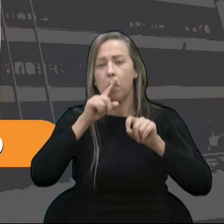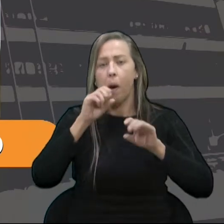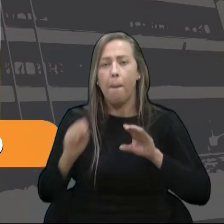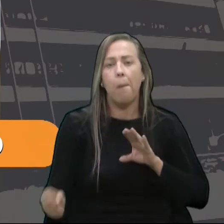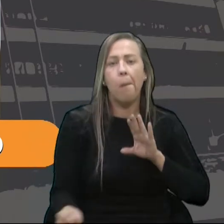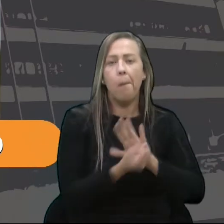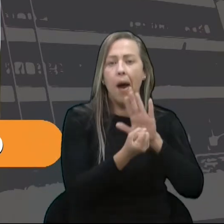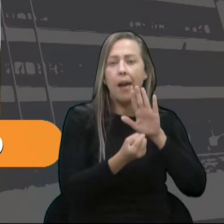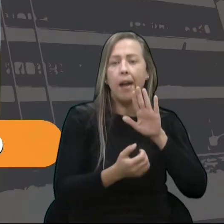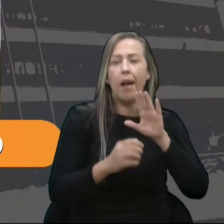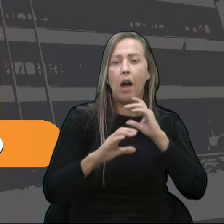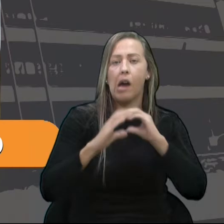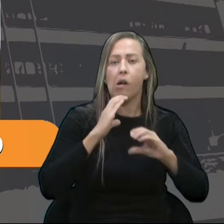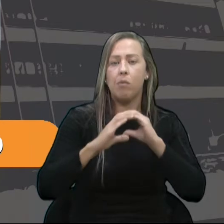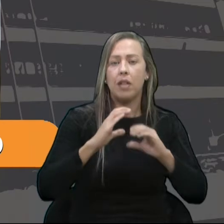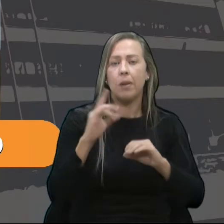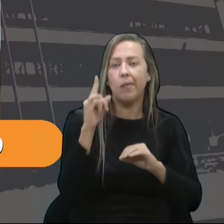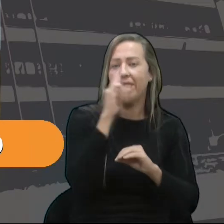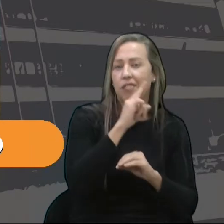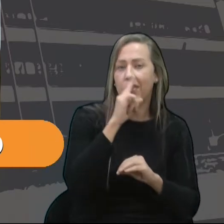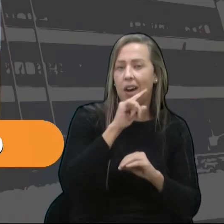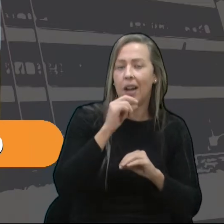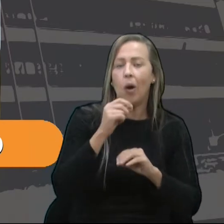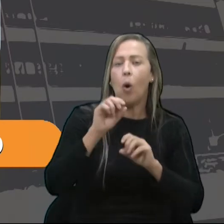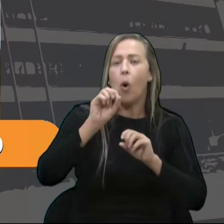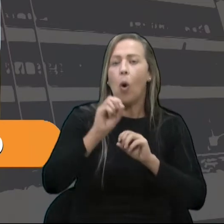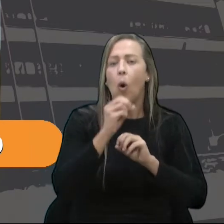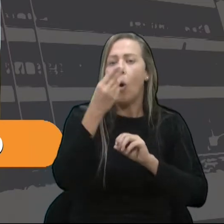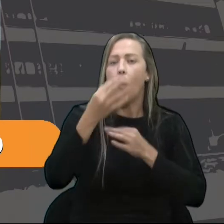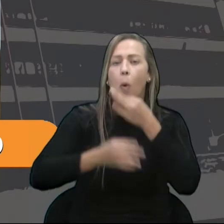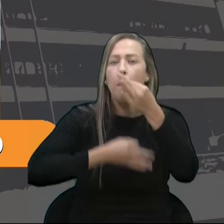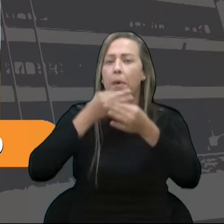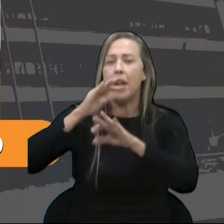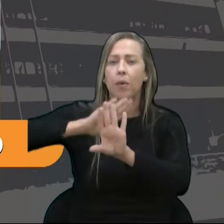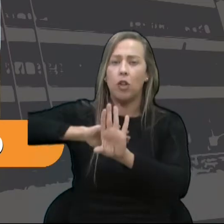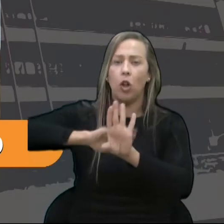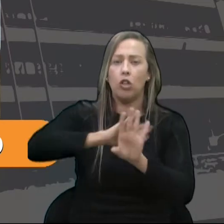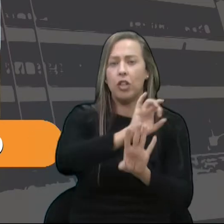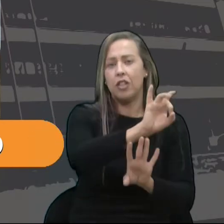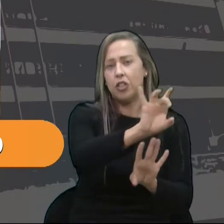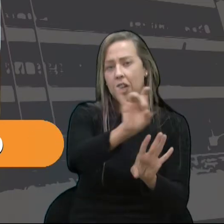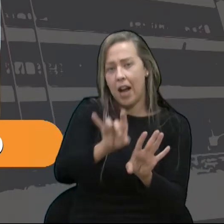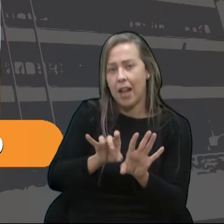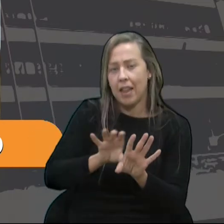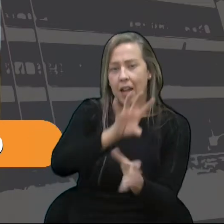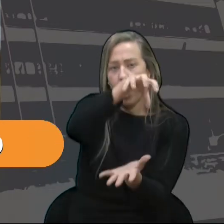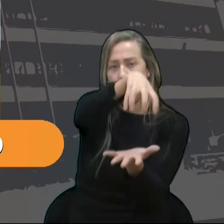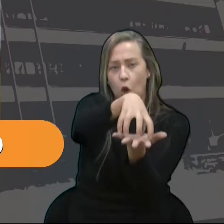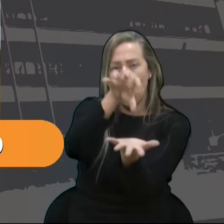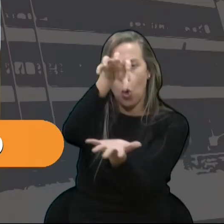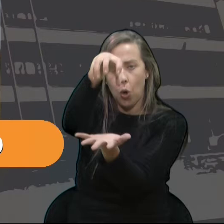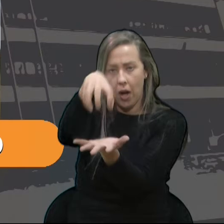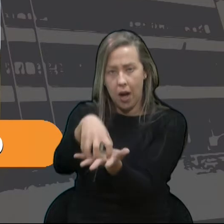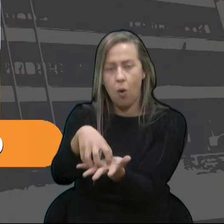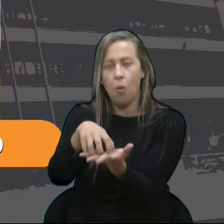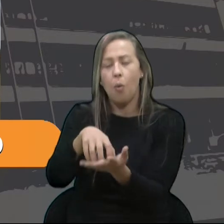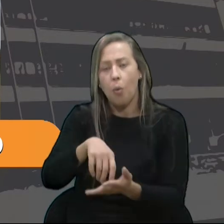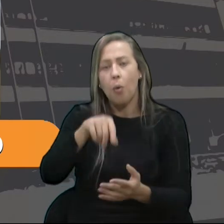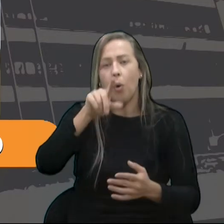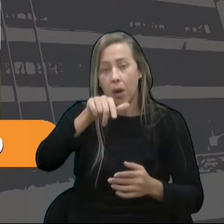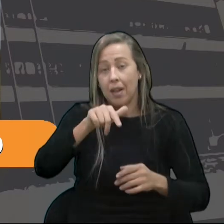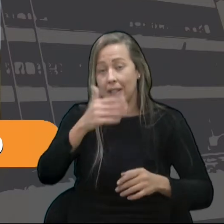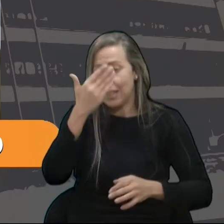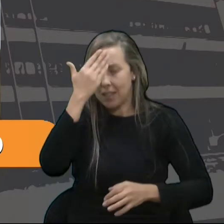de comunicação a partir de seus posicionamentos ideológicos, né? Mas a gente sabendo que existem esses posicionamentos, talvez a